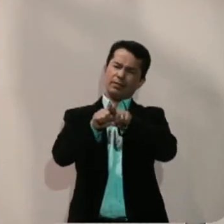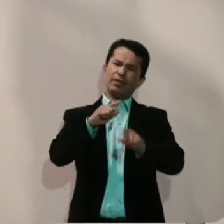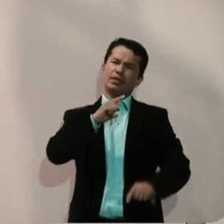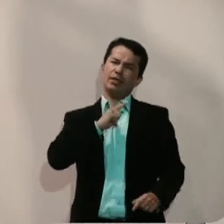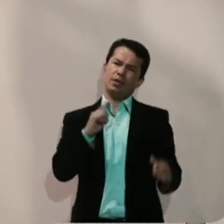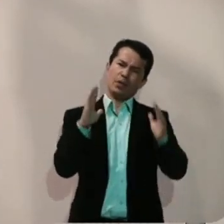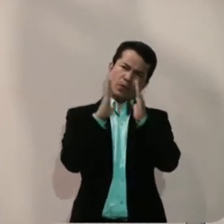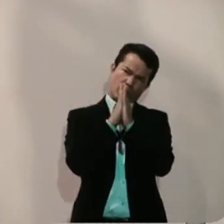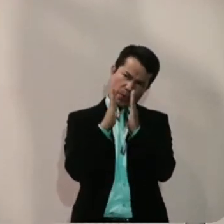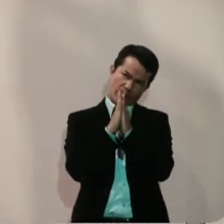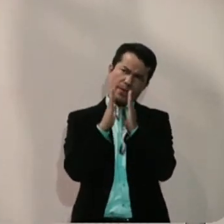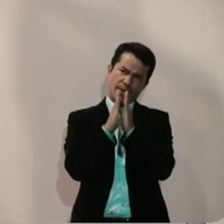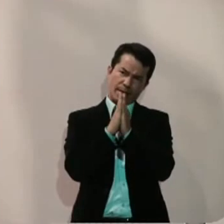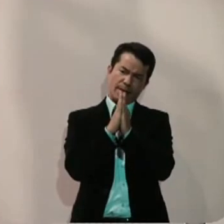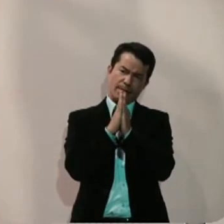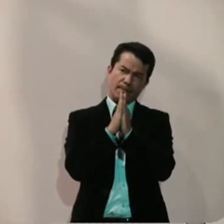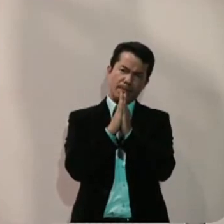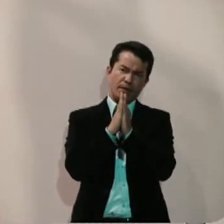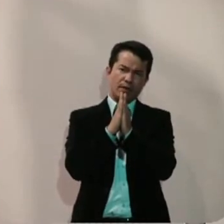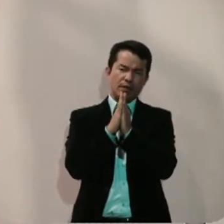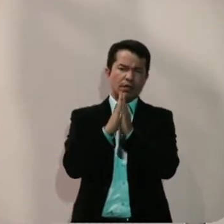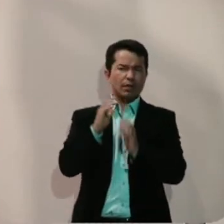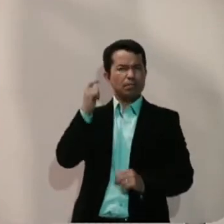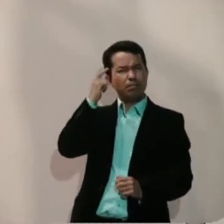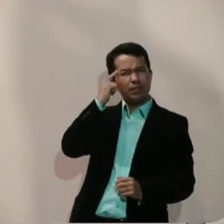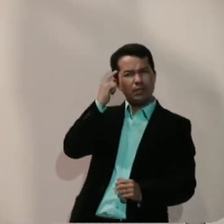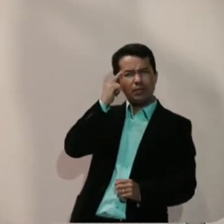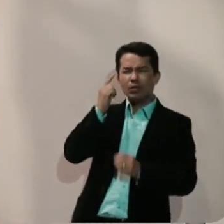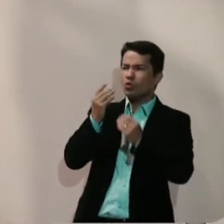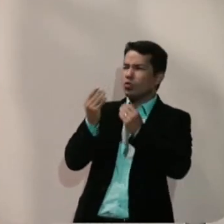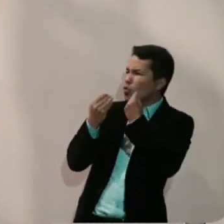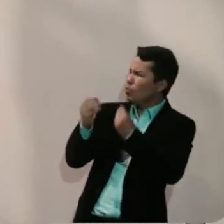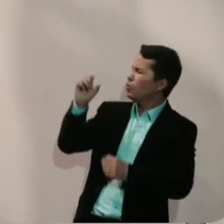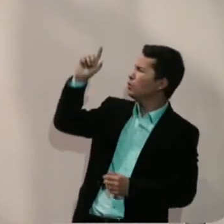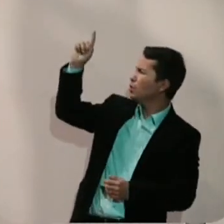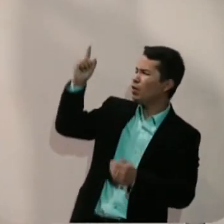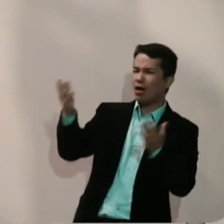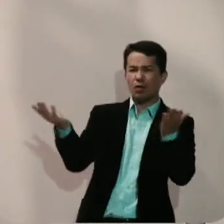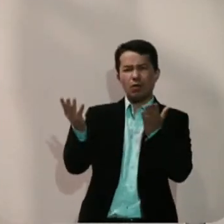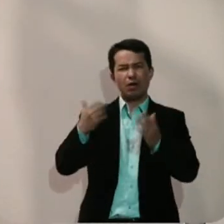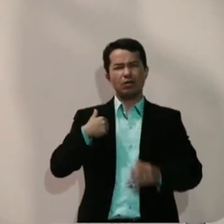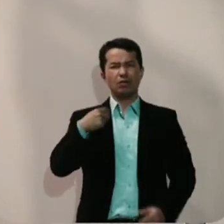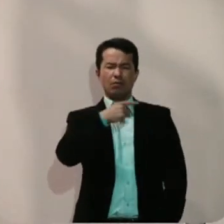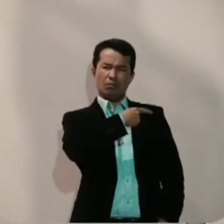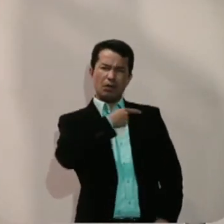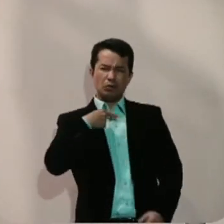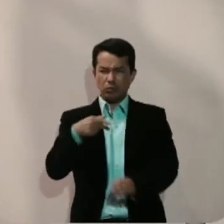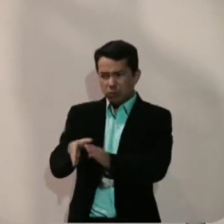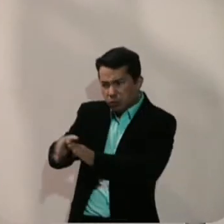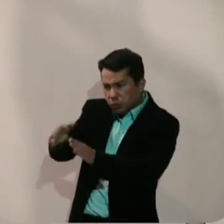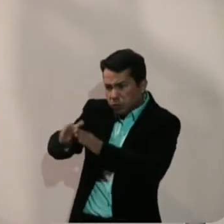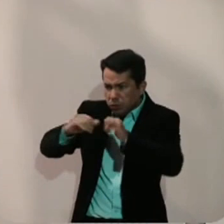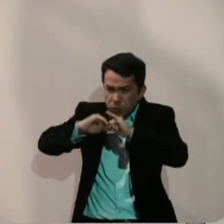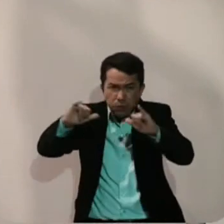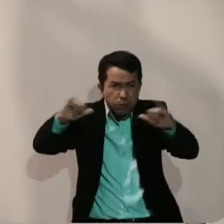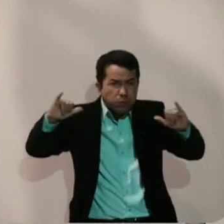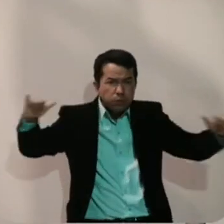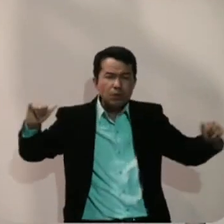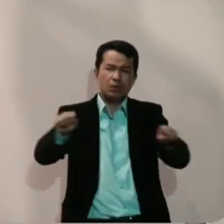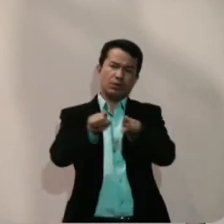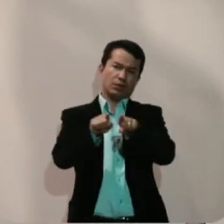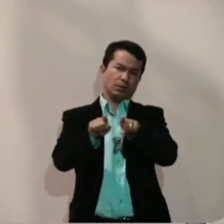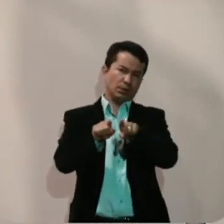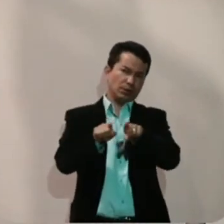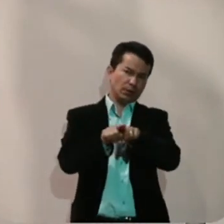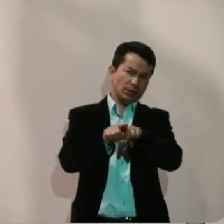que eu faço agora para pastorear essa gente? E eu me lembro muito bem, né, que o Senhor tocou meu coração e disse assim: eu quero que você